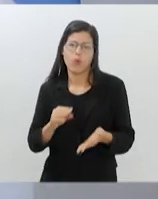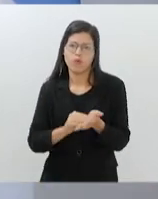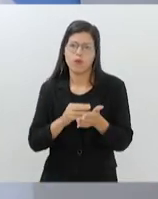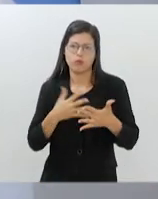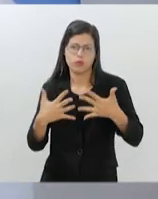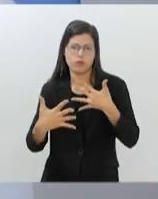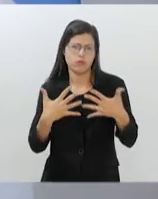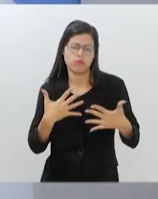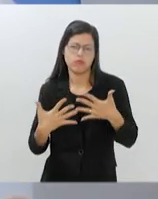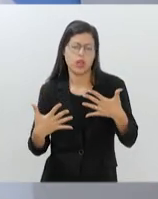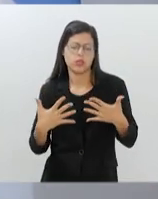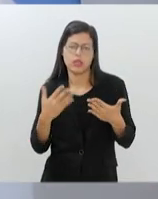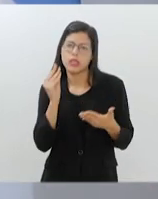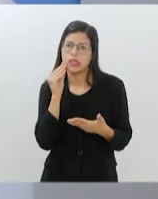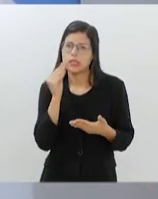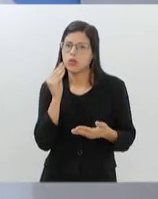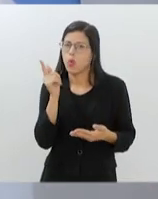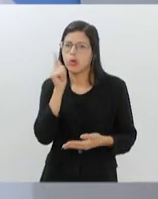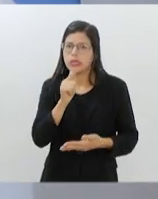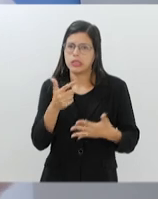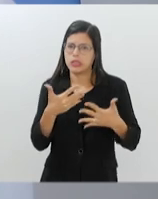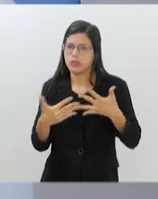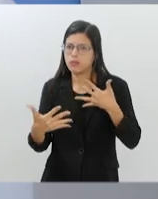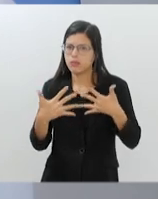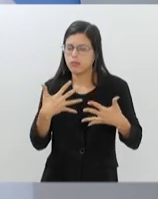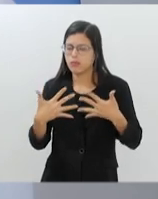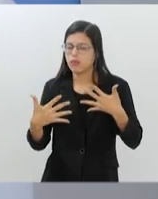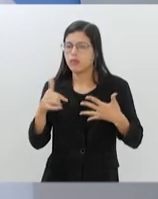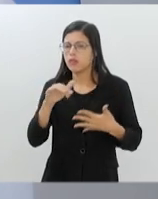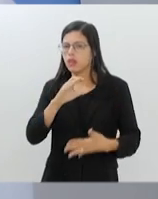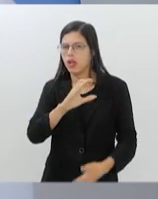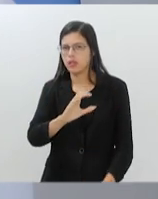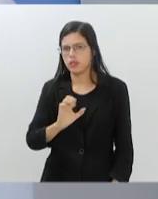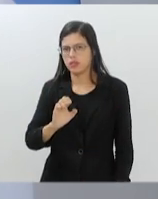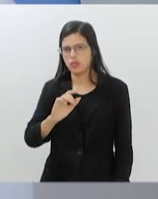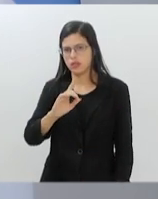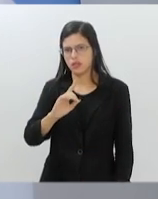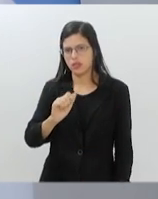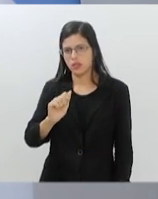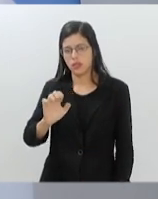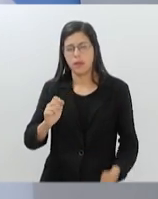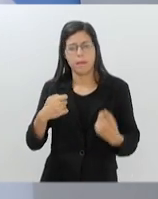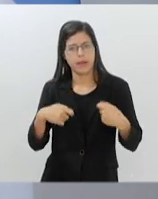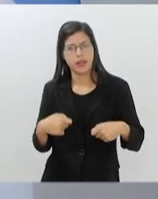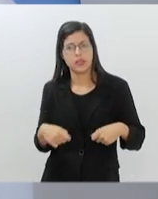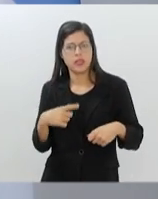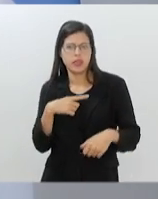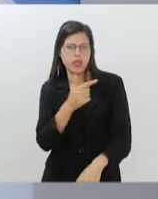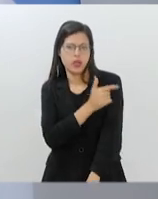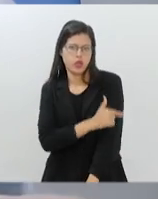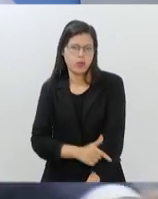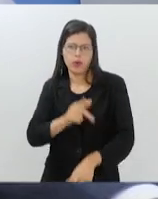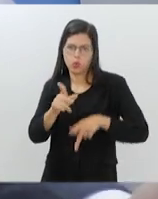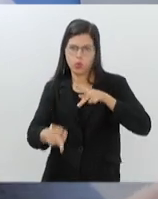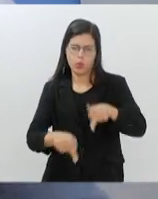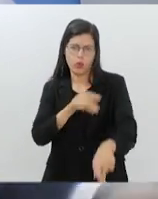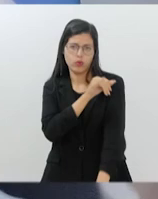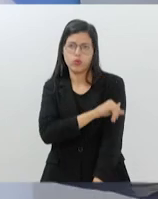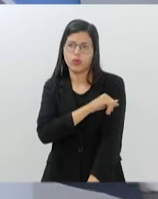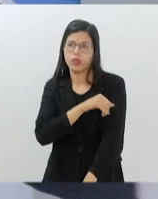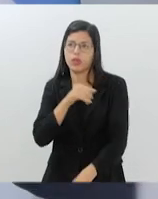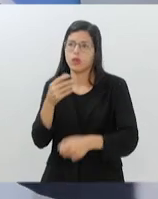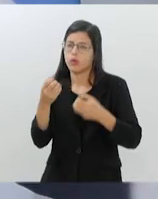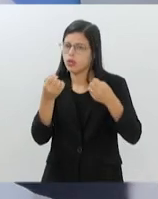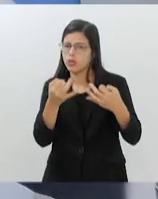aqui é transparência que a cedai tenha a dignidade a decência com o povo do Rio de Janeiro de dizer o que fez com dinheiro a senhora já já tá aqui